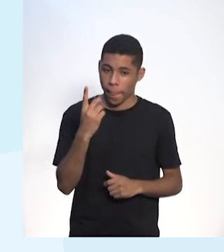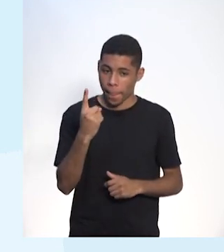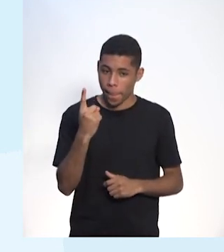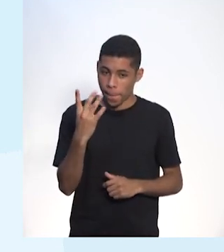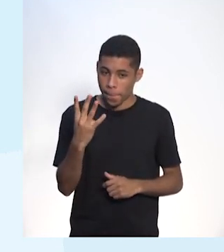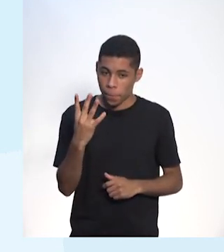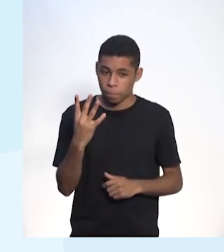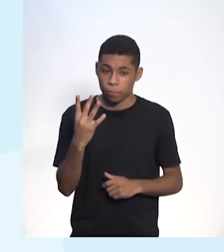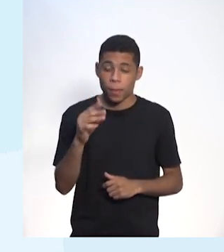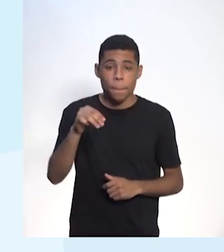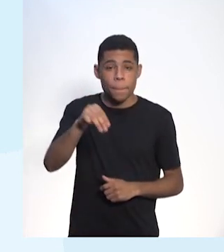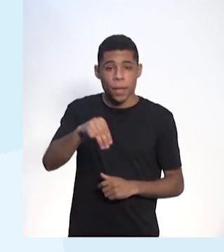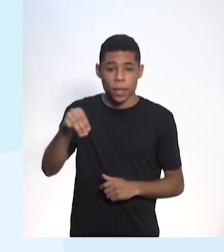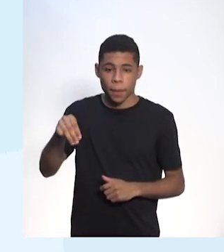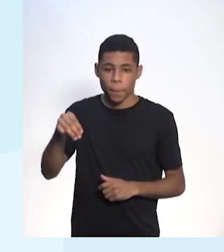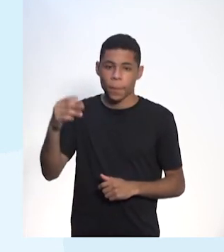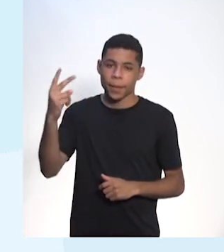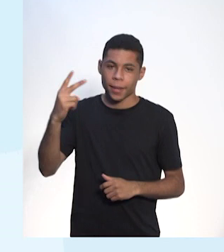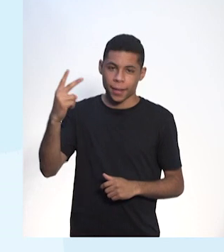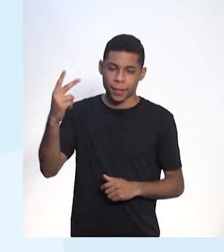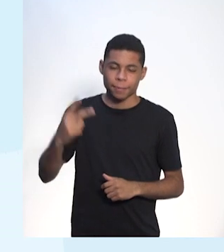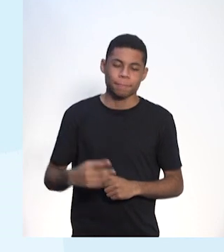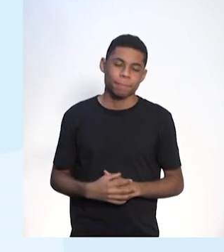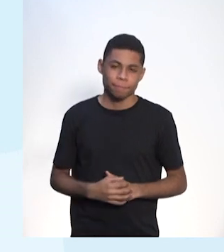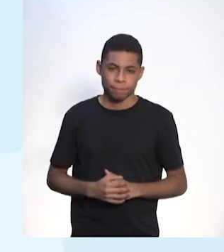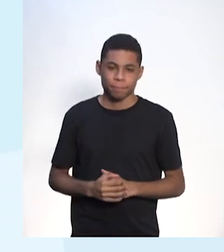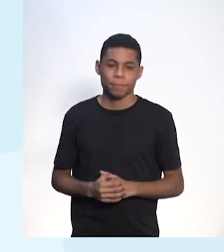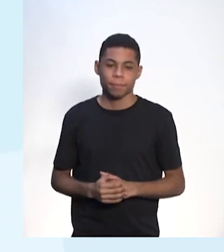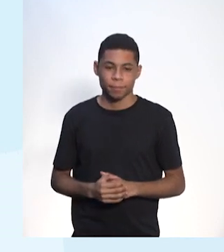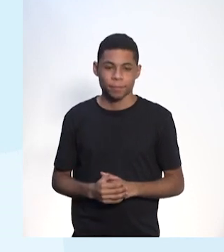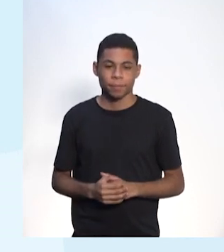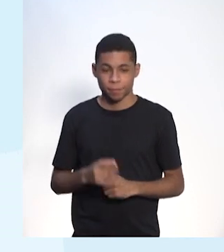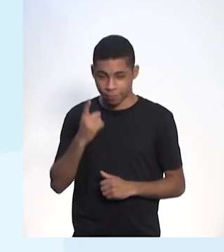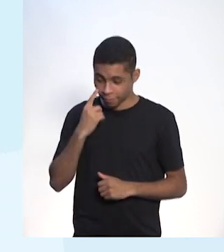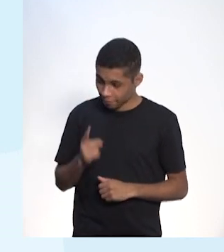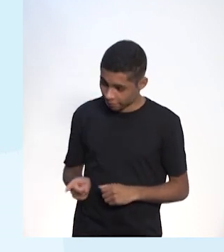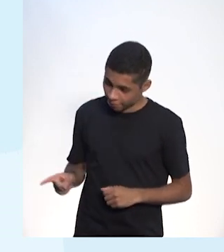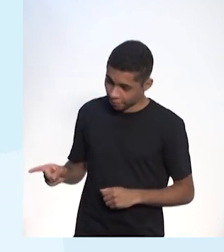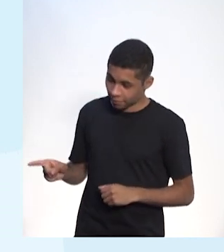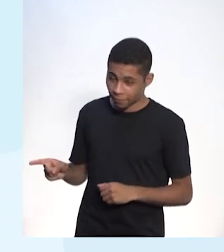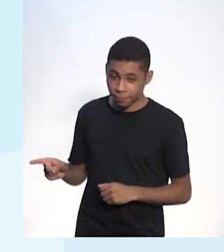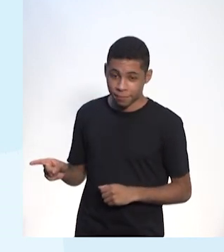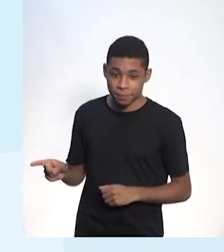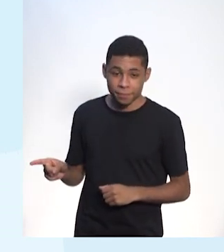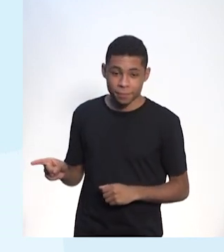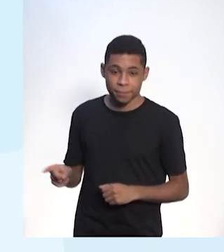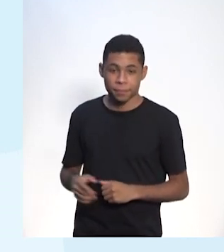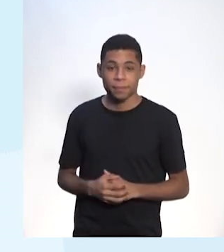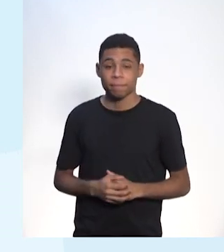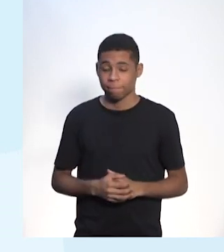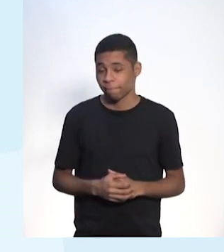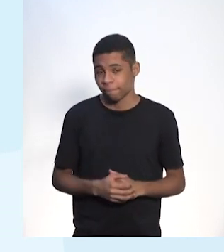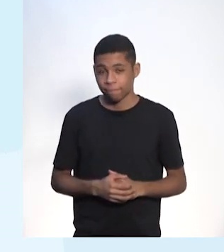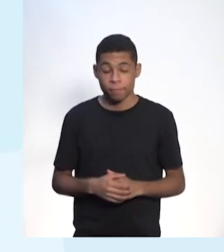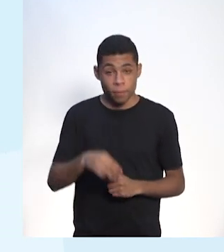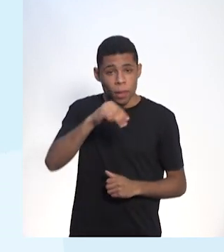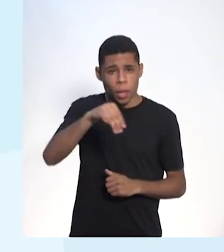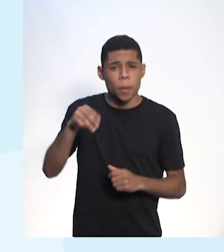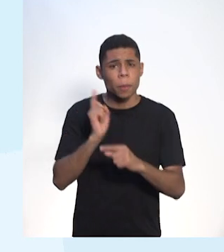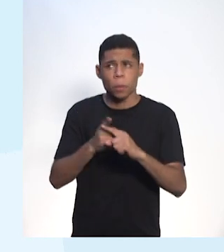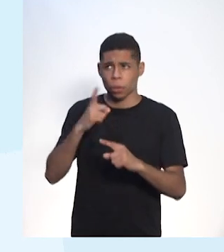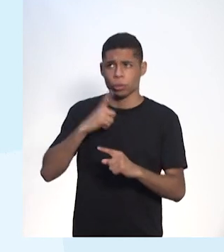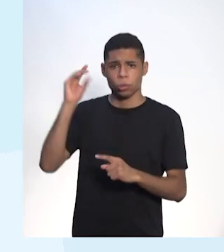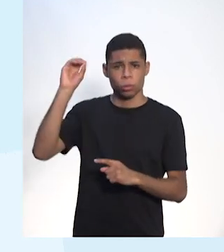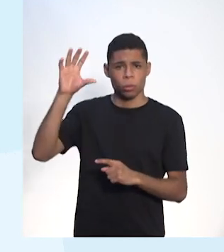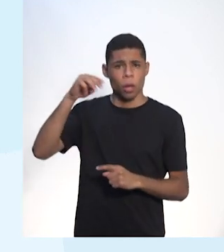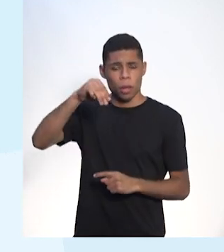314 milímetros quadrados, né? É milímetro porque aqui foi dado em milímetro e é quadrado porque